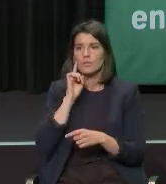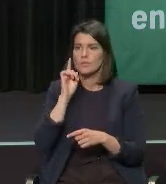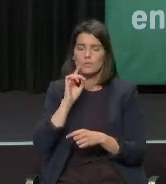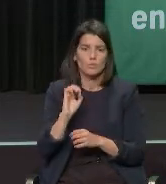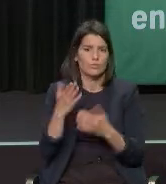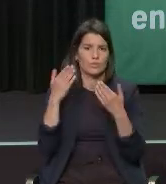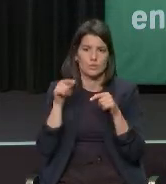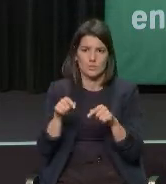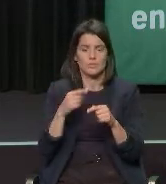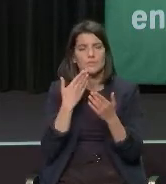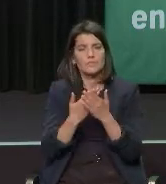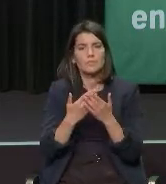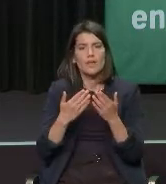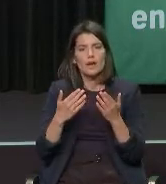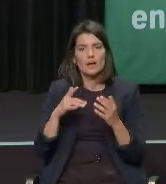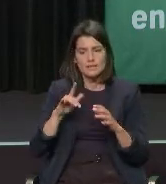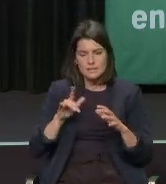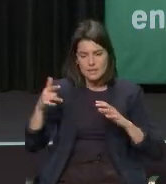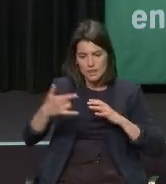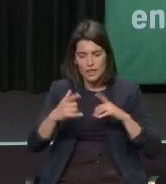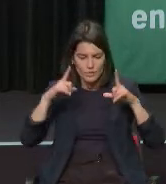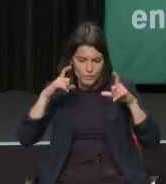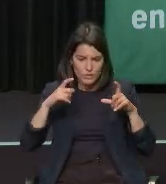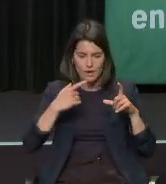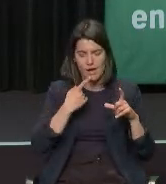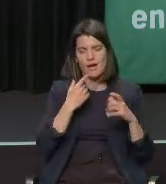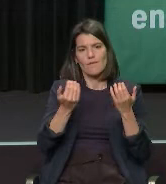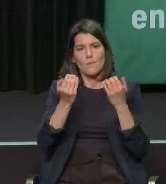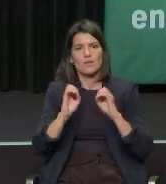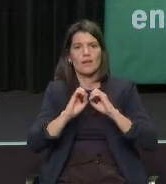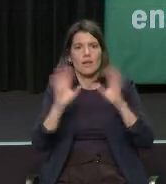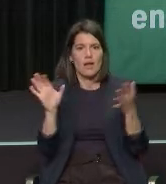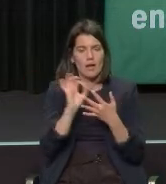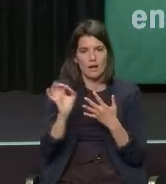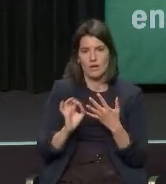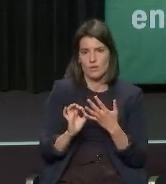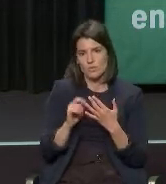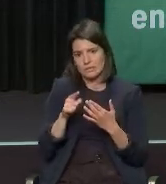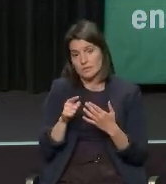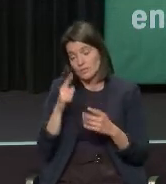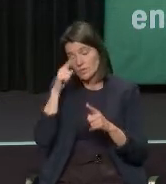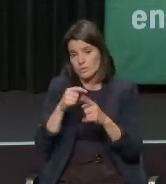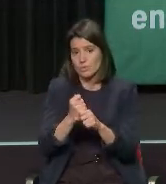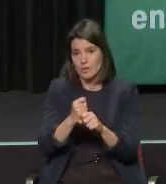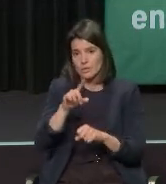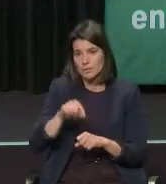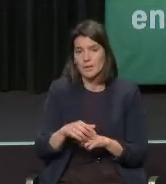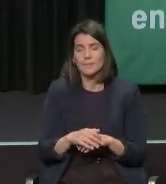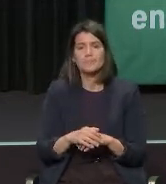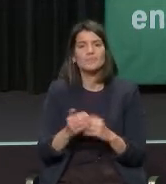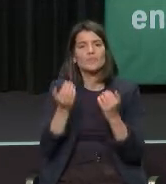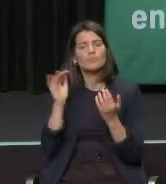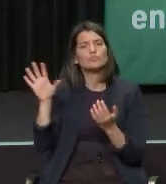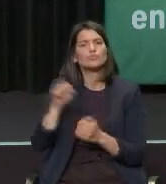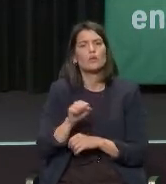também para o processamento das imagens de satélite e para garantir grande precisão nesta informação. Portanto, é aqui uma das linhas de trabalho que temos tido. Outra fonte de